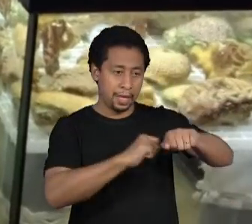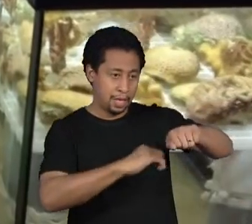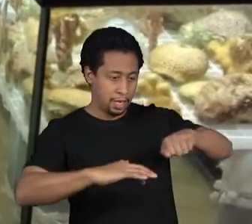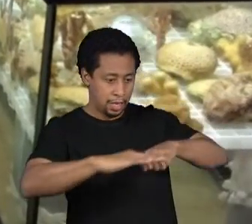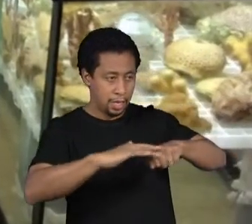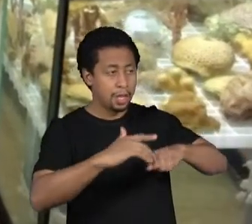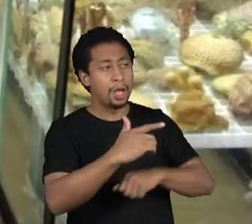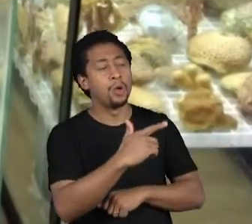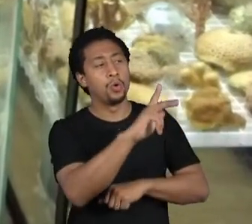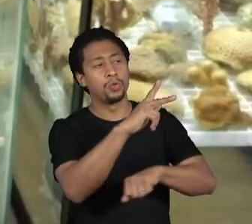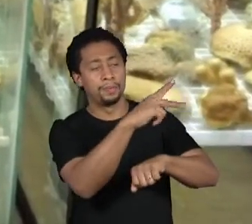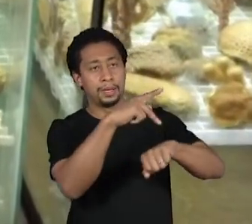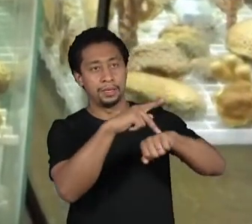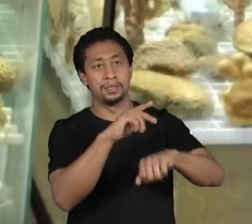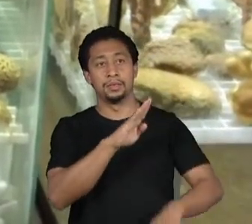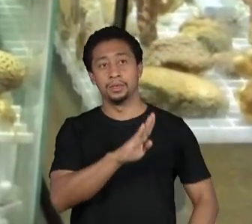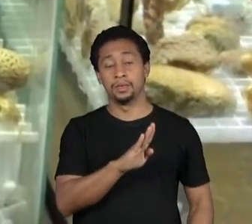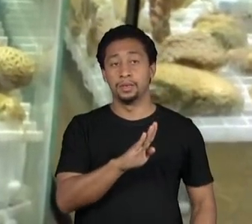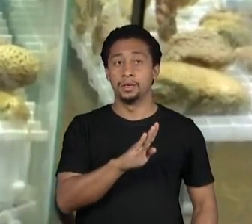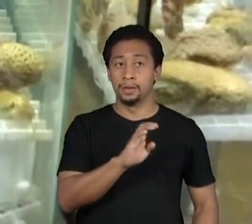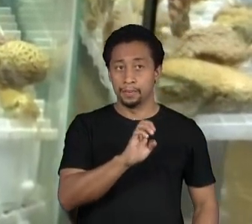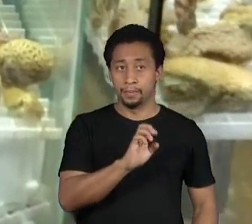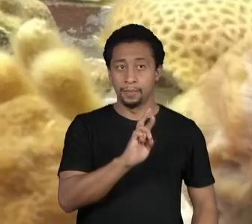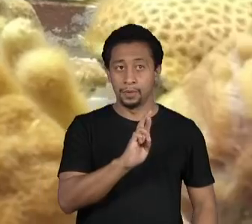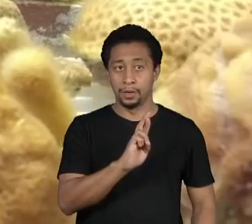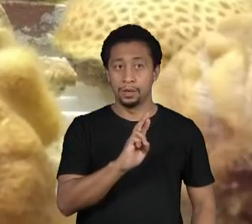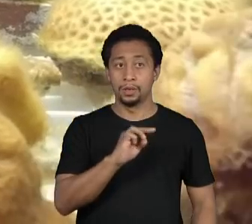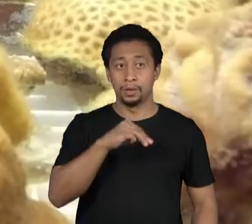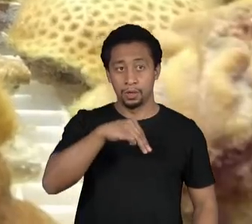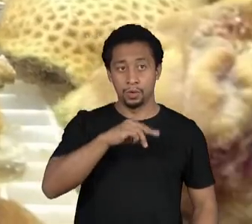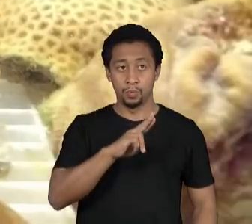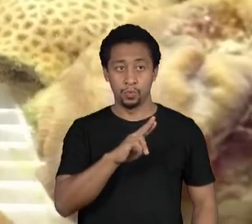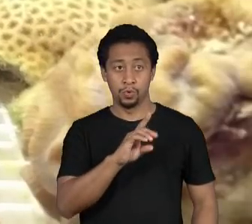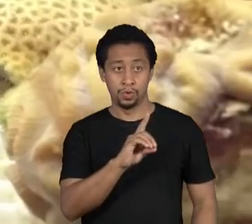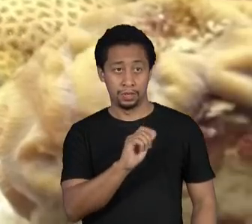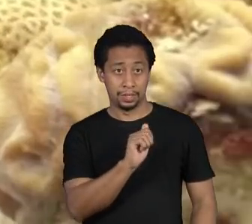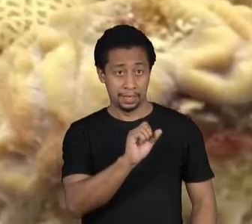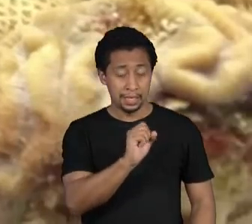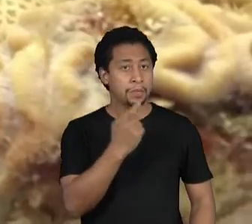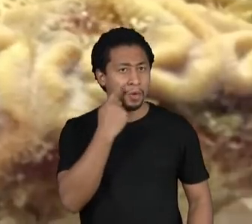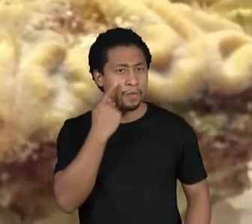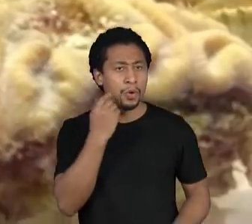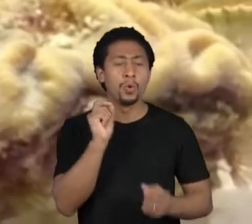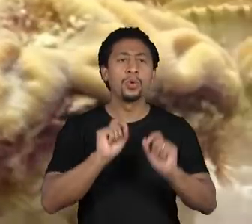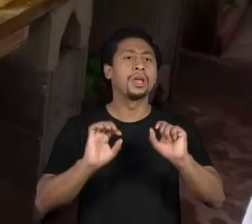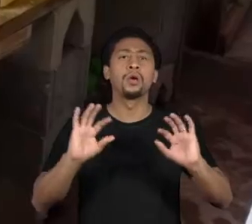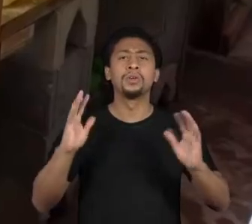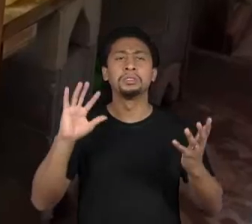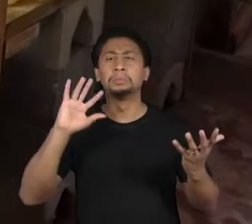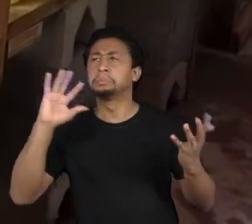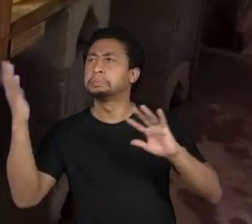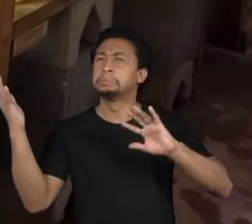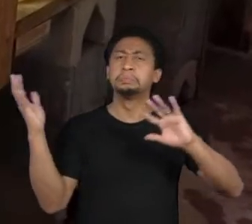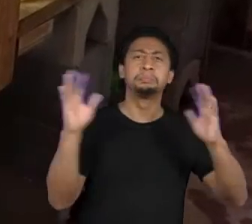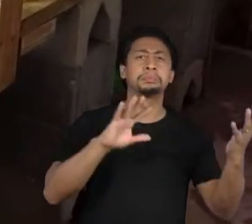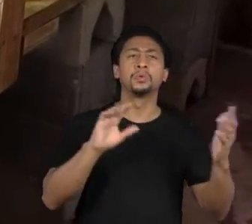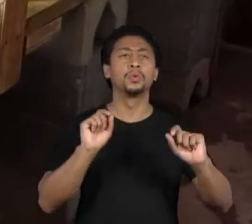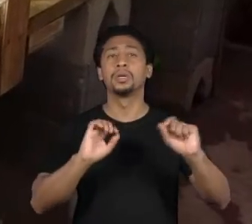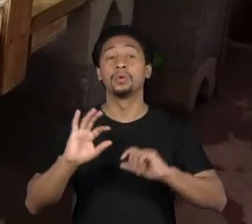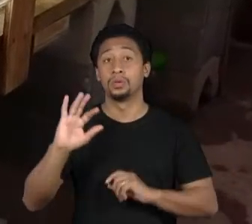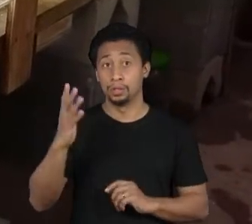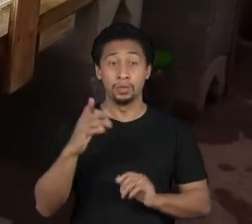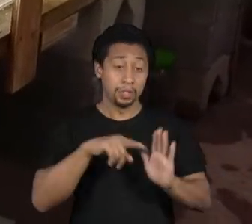de temperaturas que simulavam as mudanças climáticas. Nós coletamos diversas espécies, foram 18 no